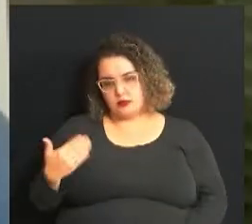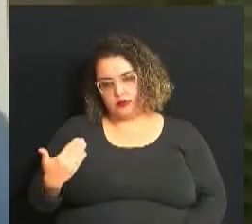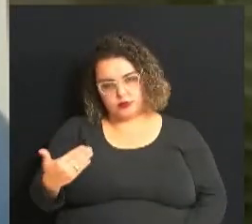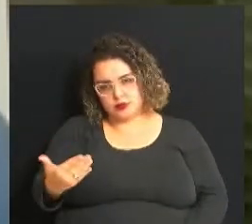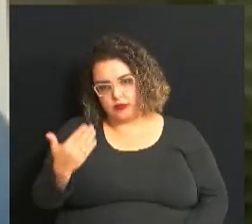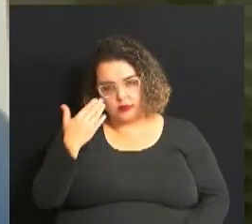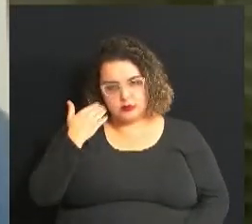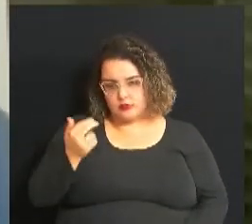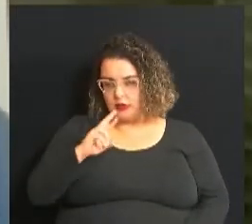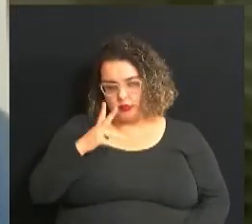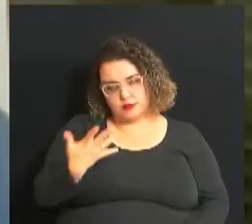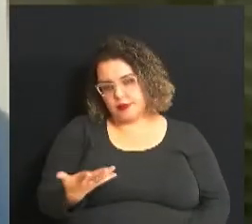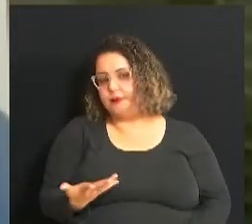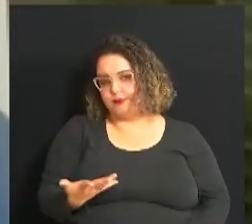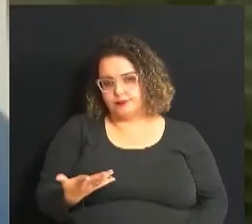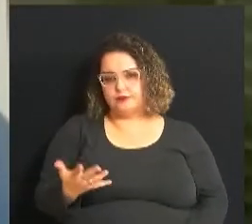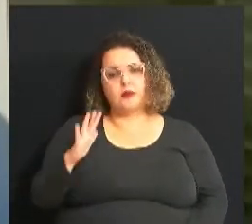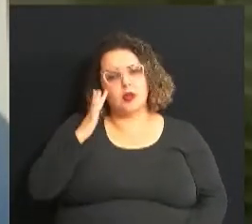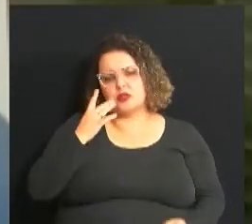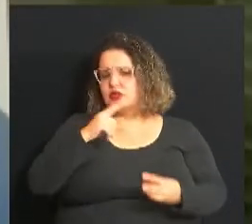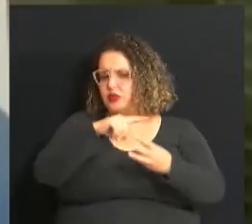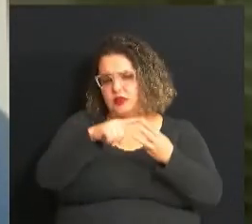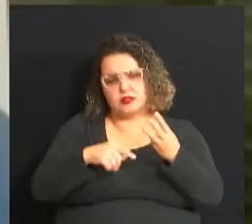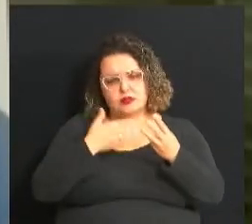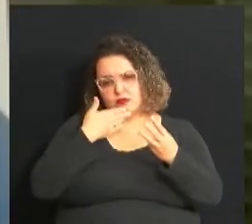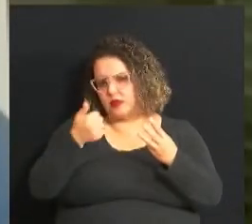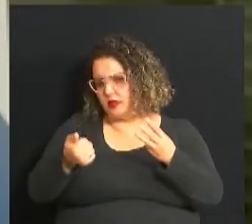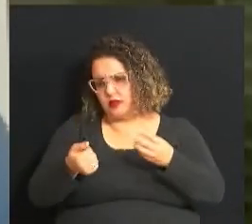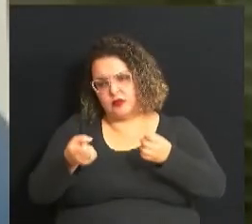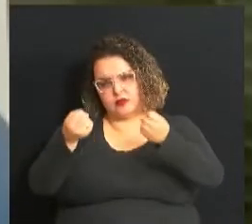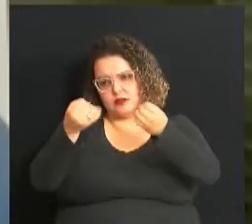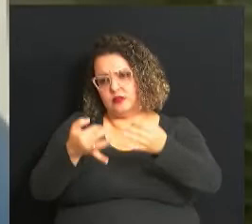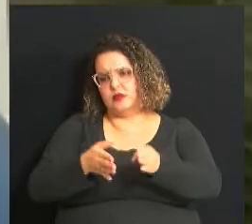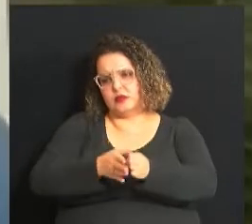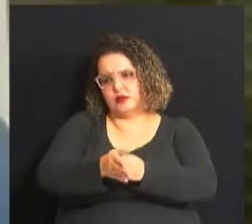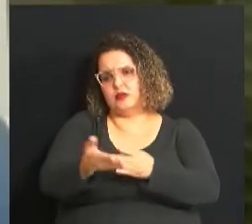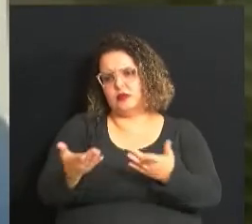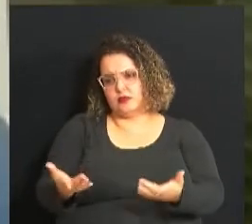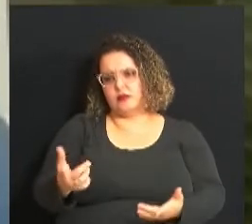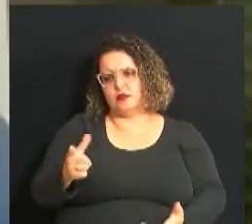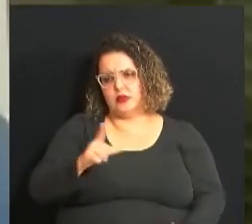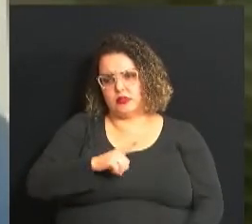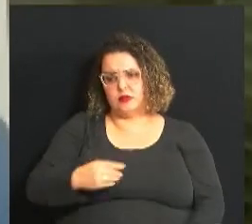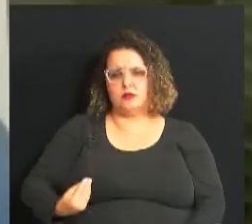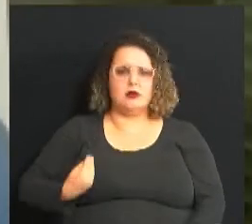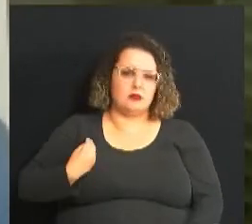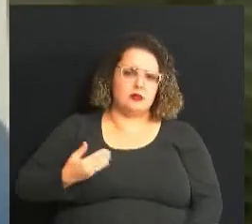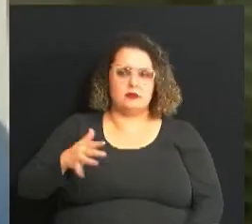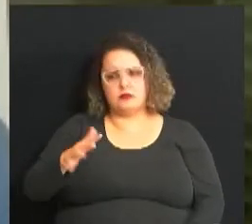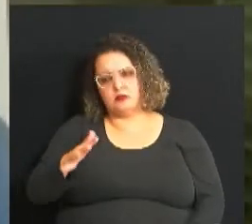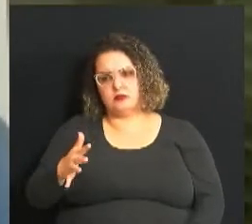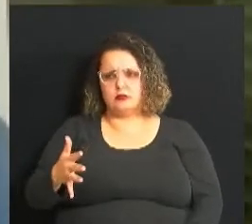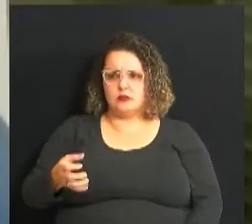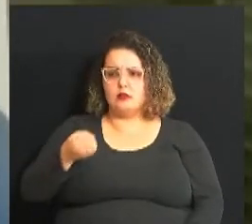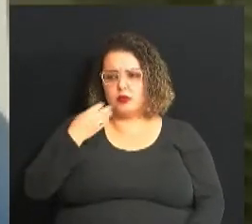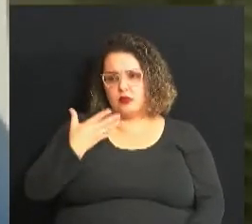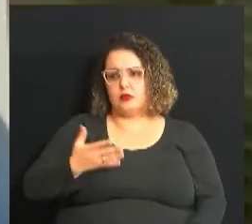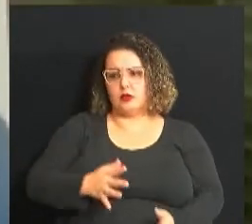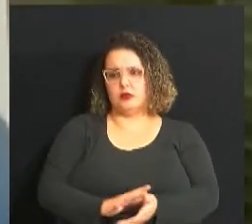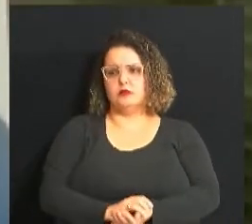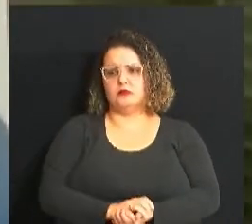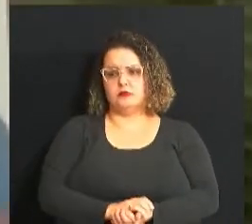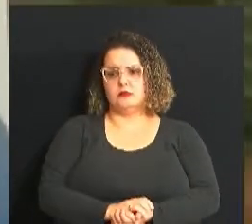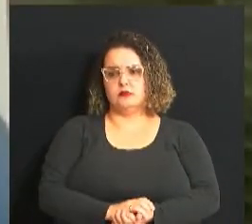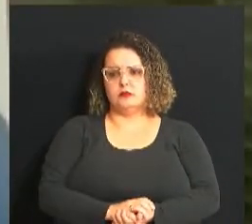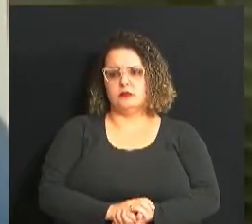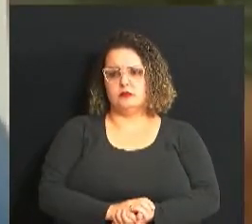são as 3 melhores orientações para o indivíduo ter uma vida mais ou menos boa, e ele ir ao